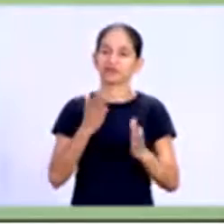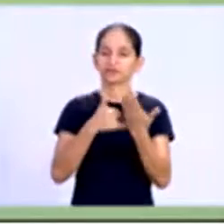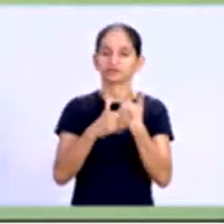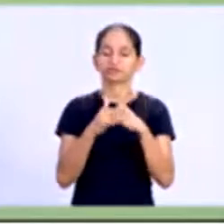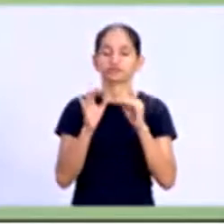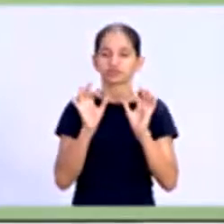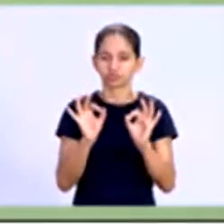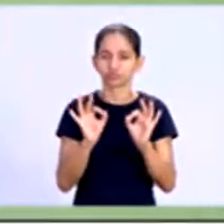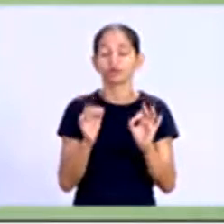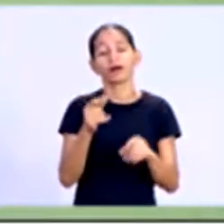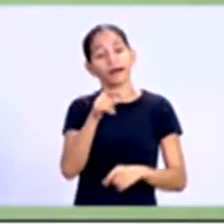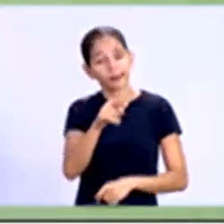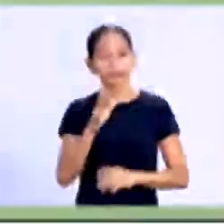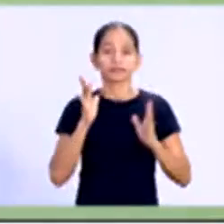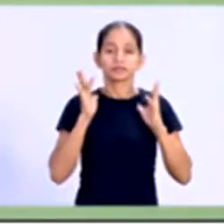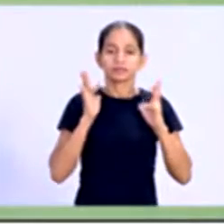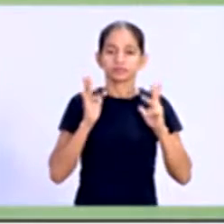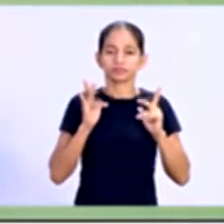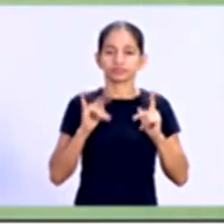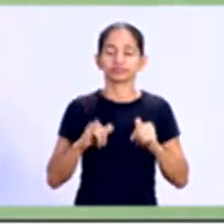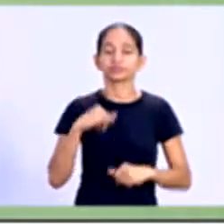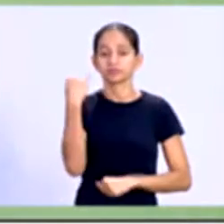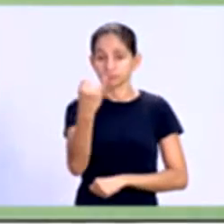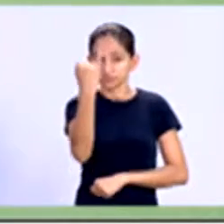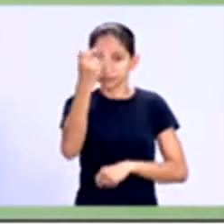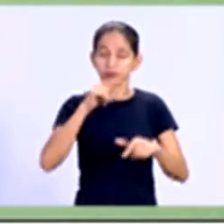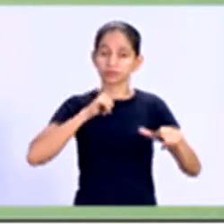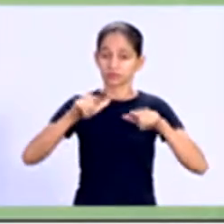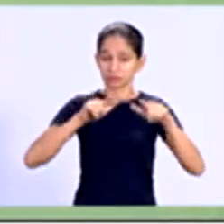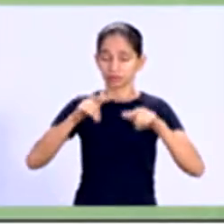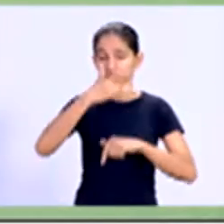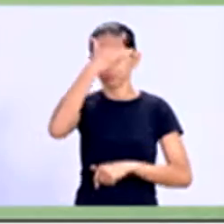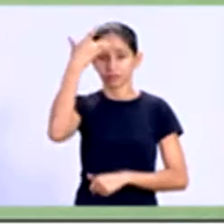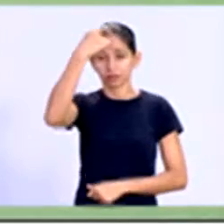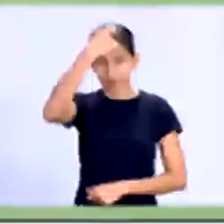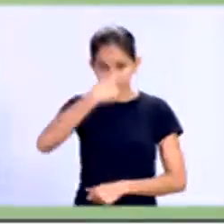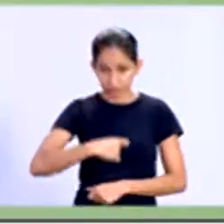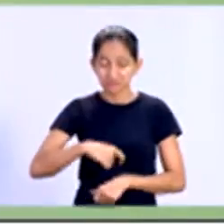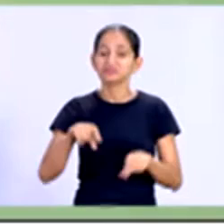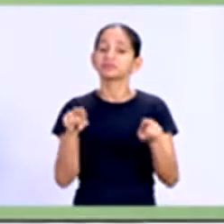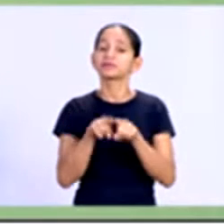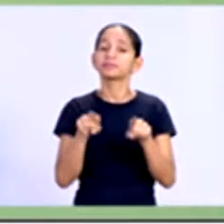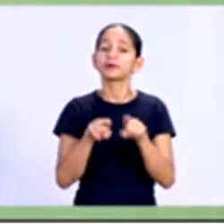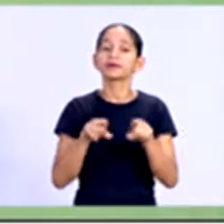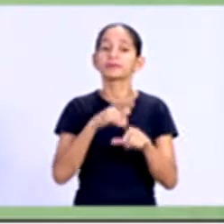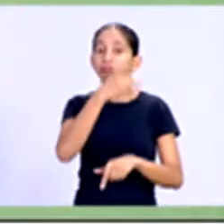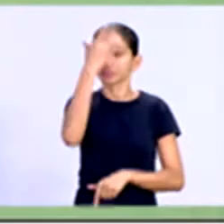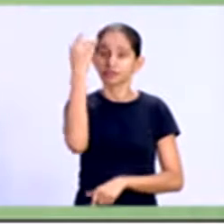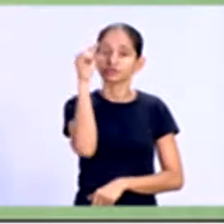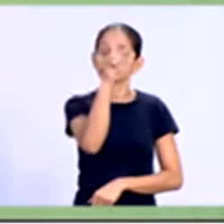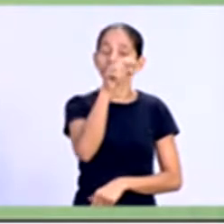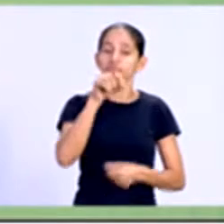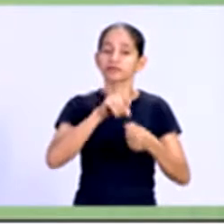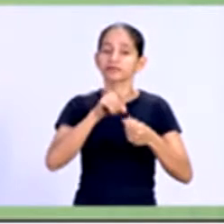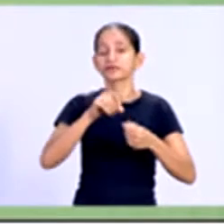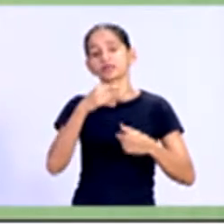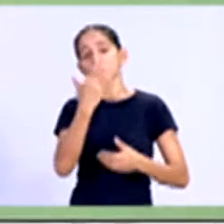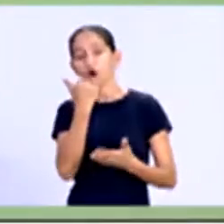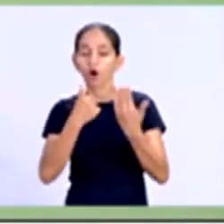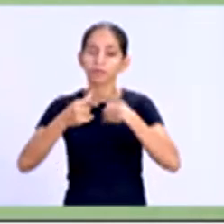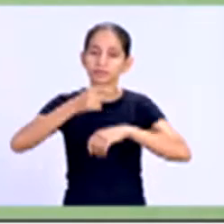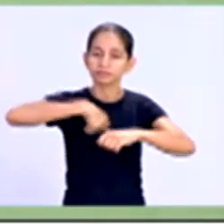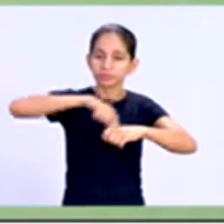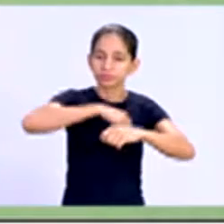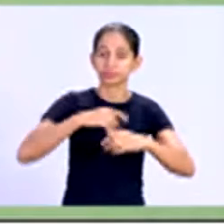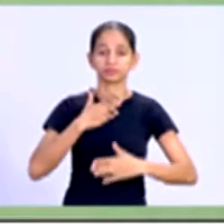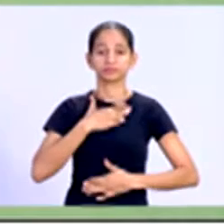pessoal ela é importante tanto para o trabalhador como para quem vai consumir o alimento daquele local. Aqui eu